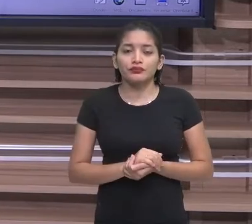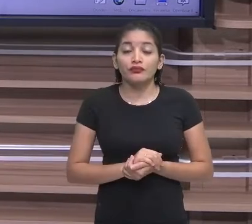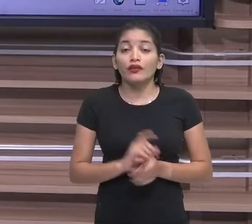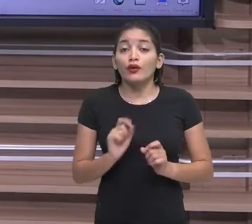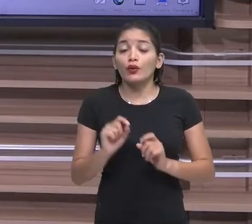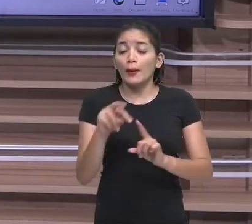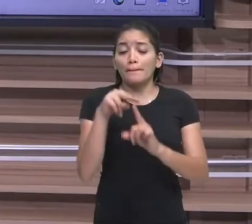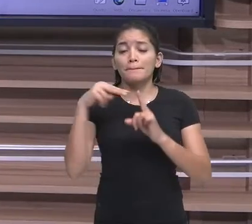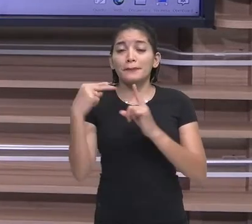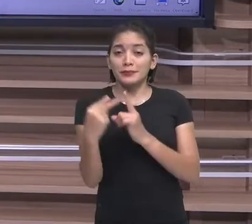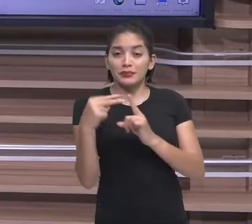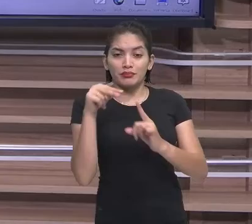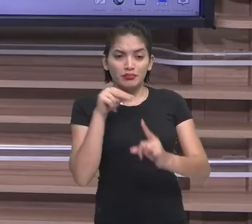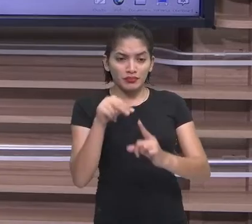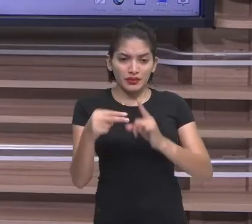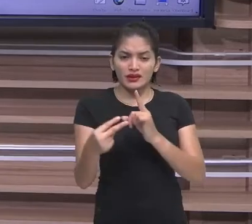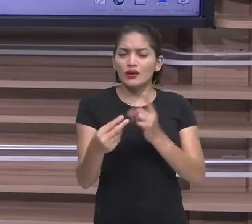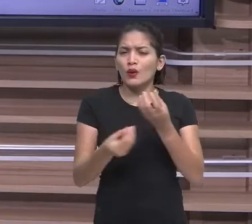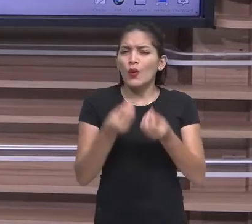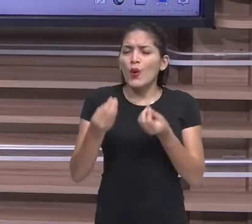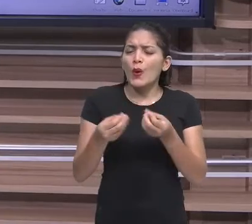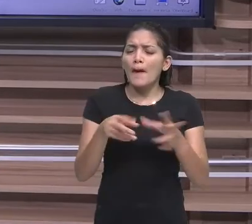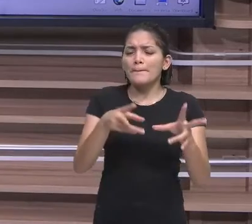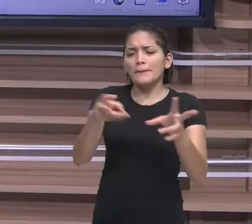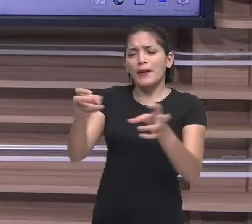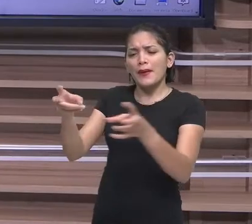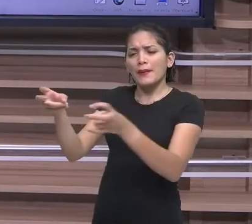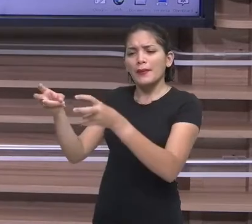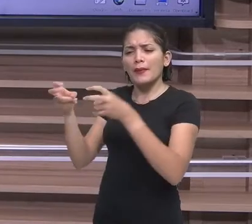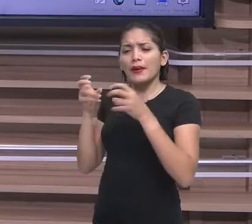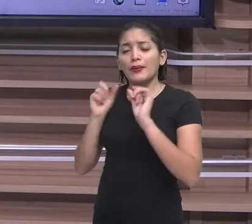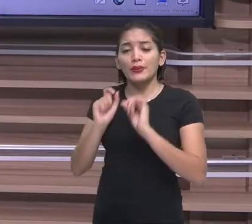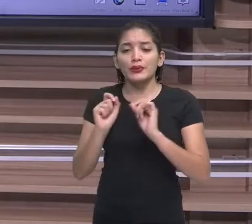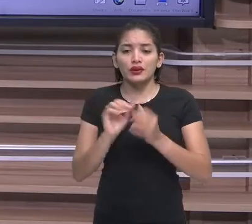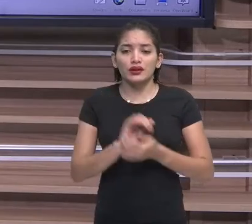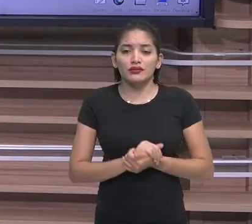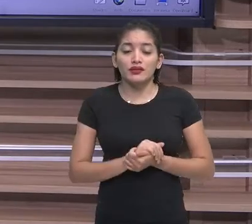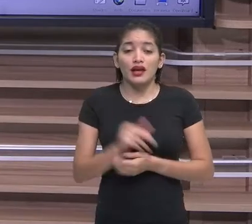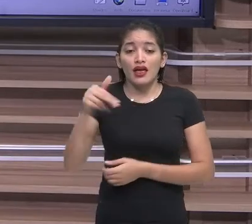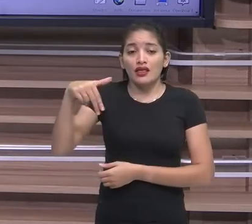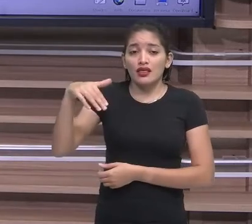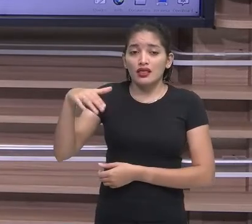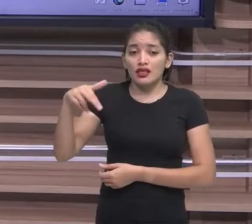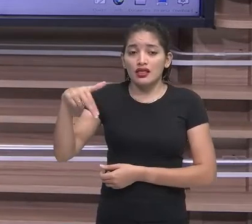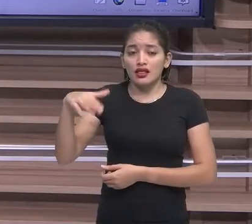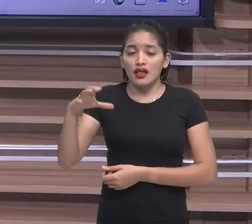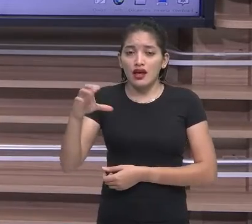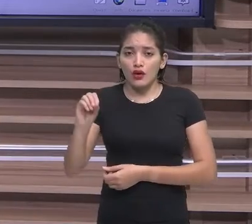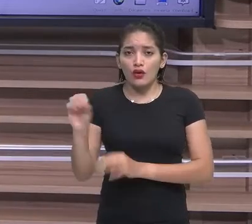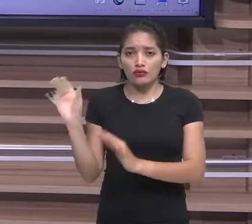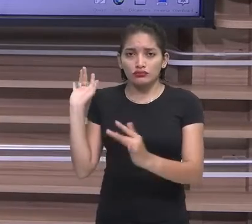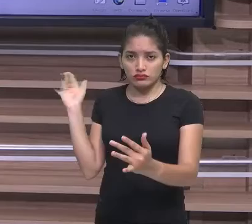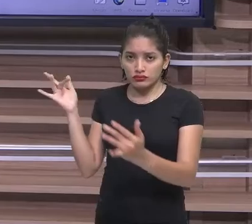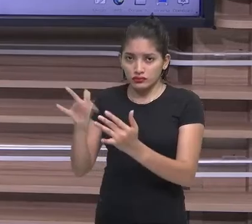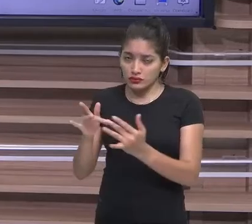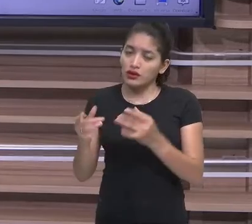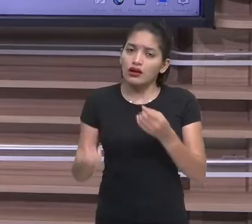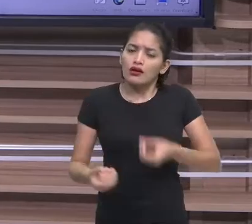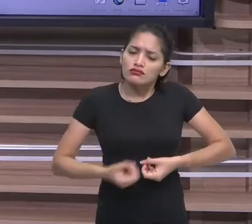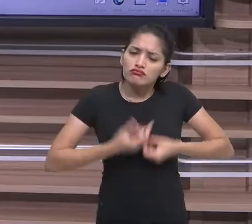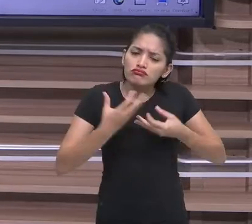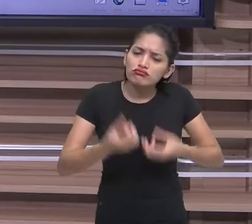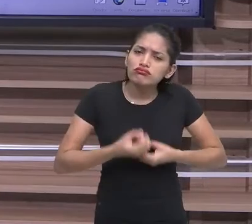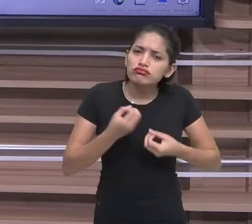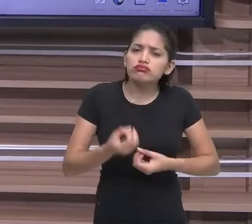cuja perspectiva, né, como ele enxerga o mundo, como ele vê, é o neoclassicismo. Então, a sua produção